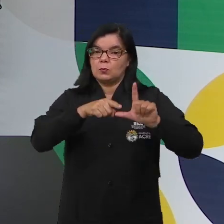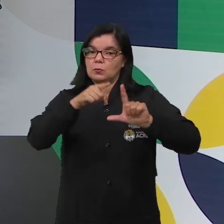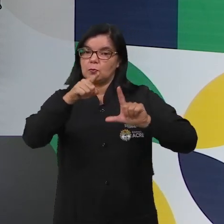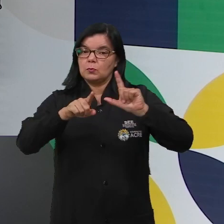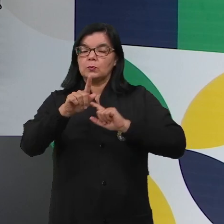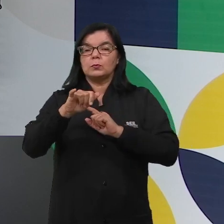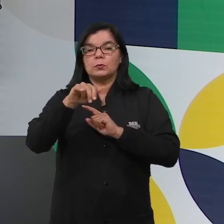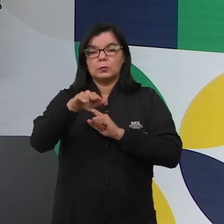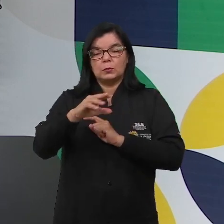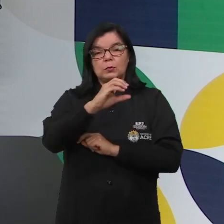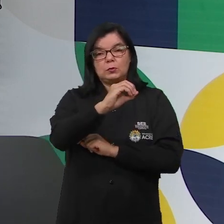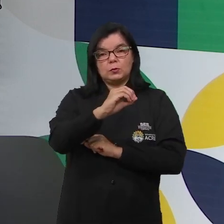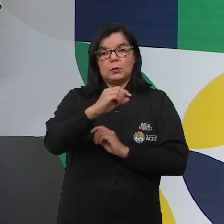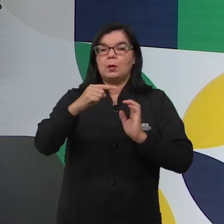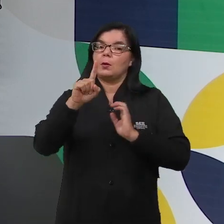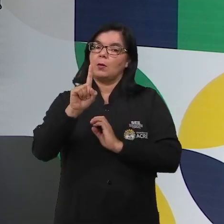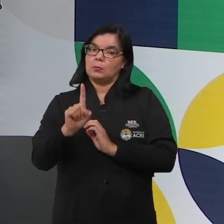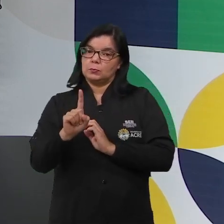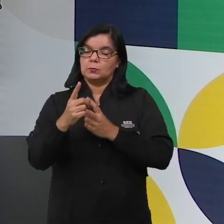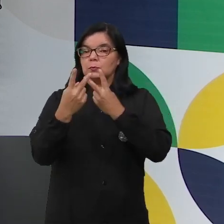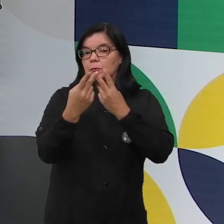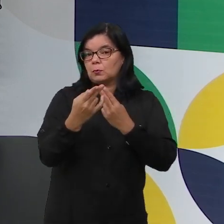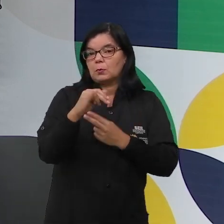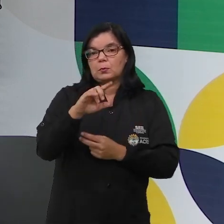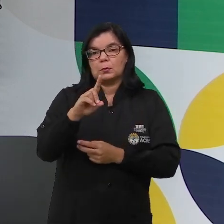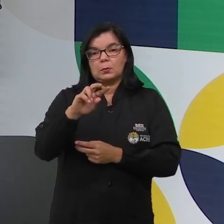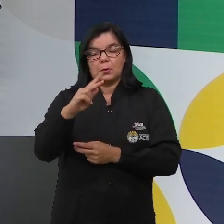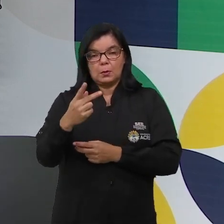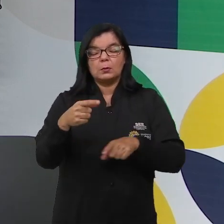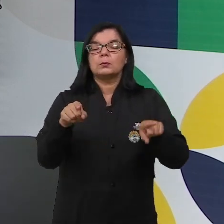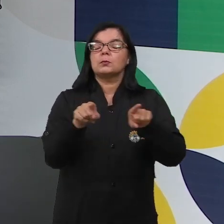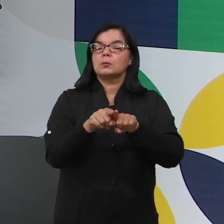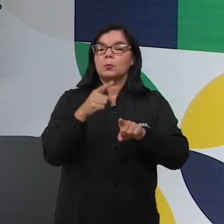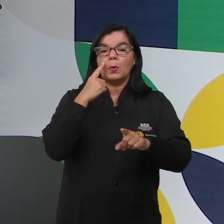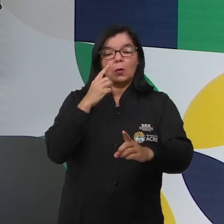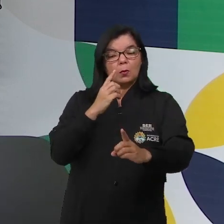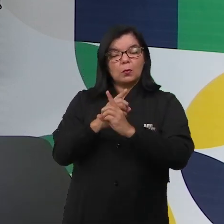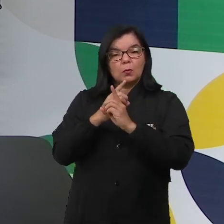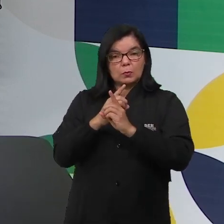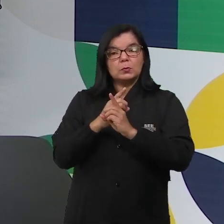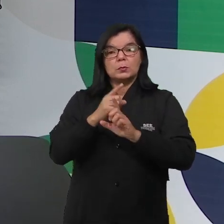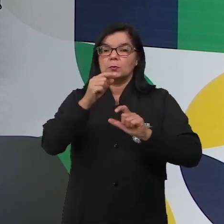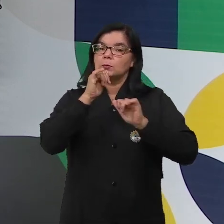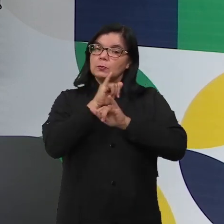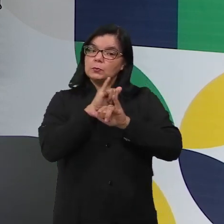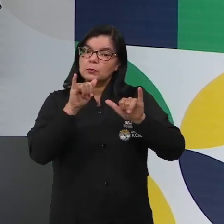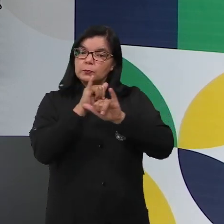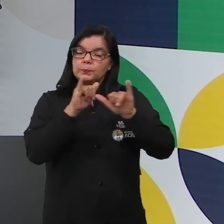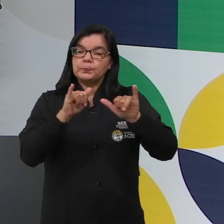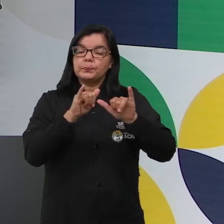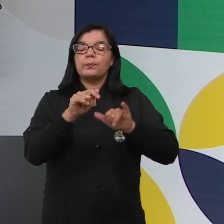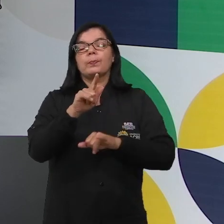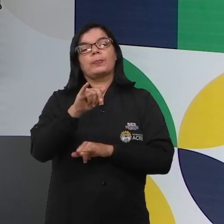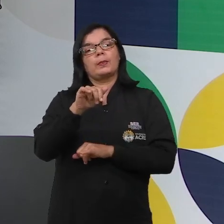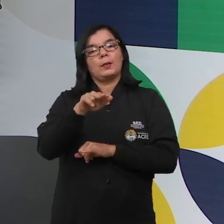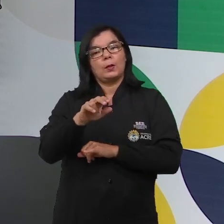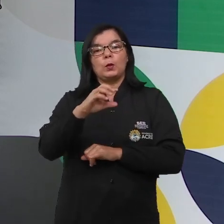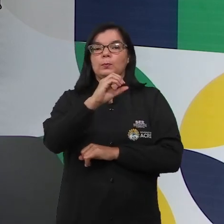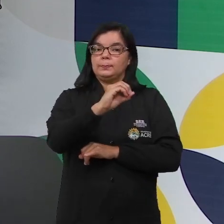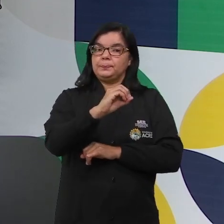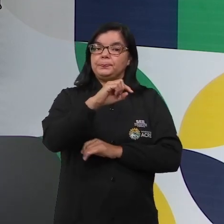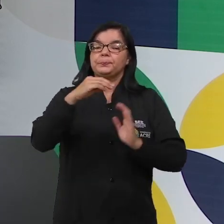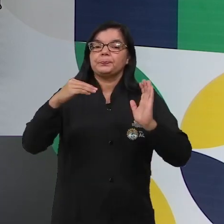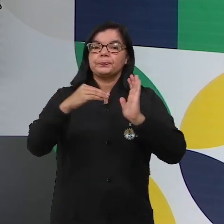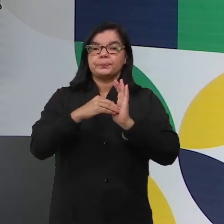Gini que vão de 0 a 1, igual ao IDH, mas a gente também pode encontrar dados aí de índice de Gini que vão de